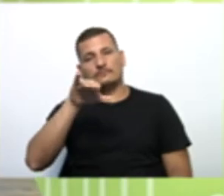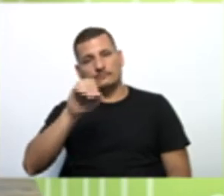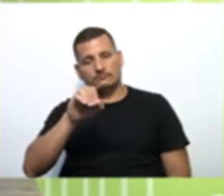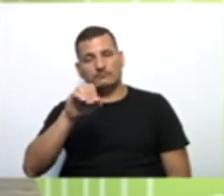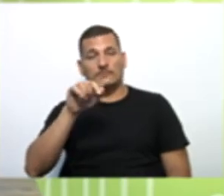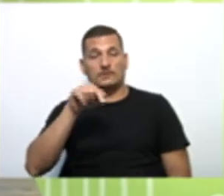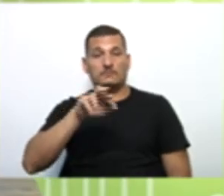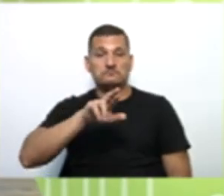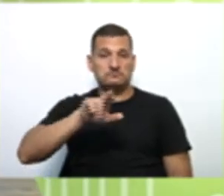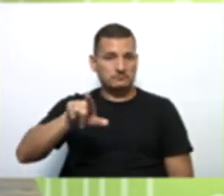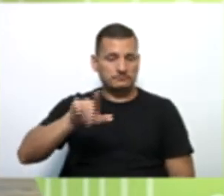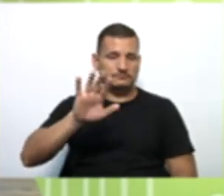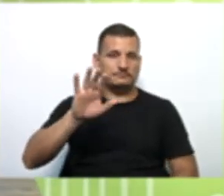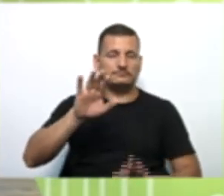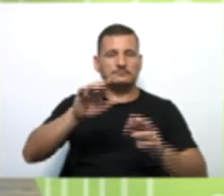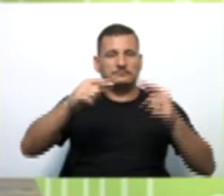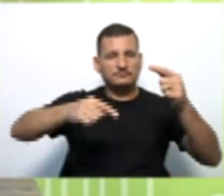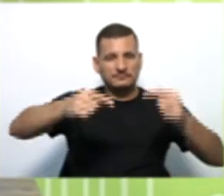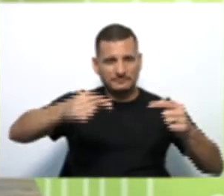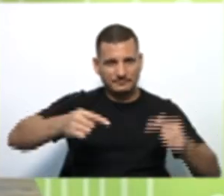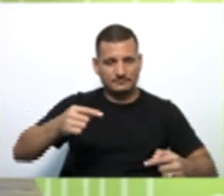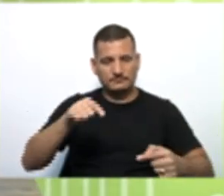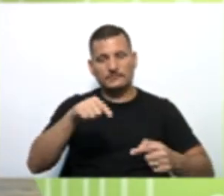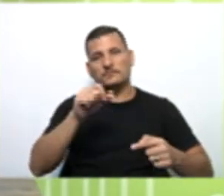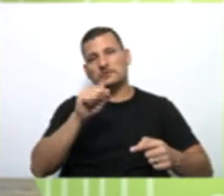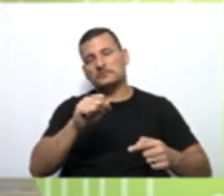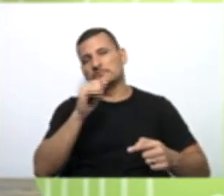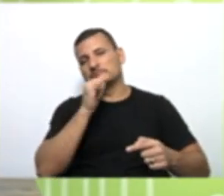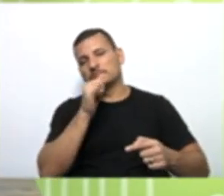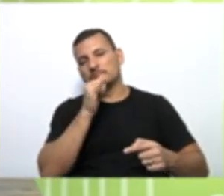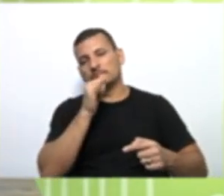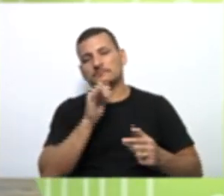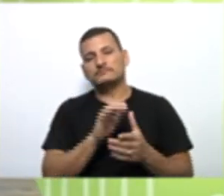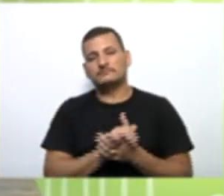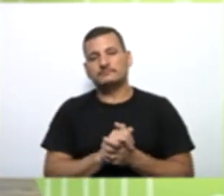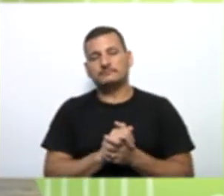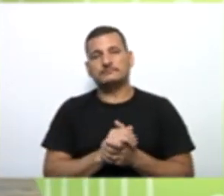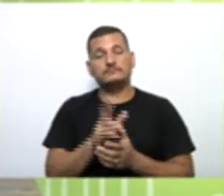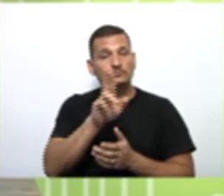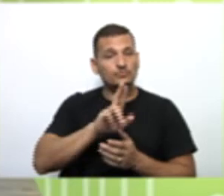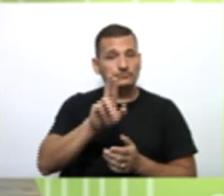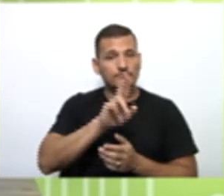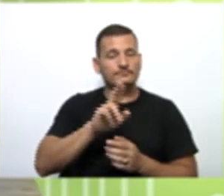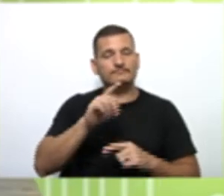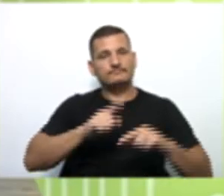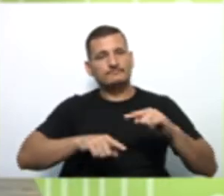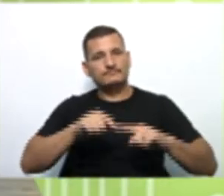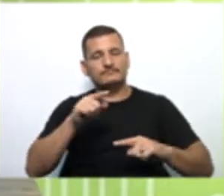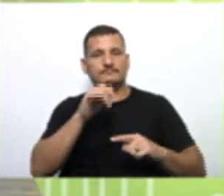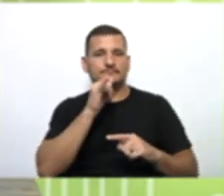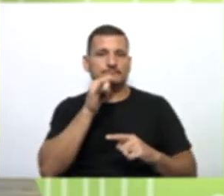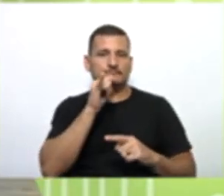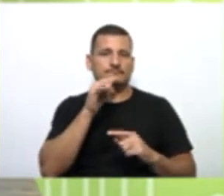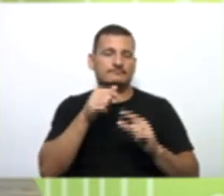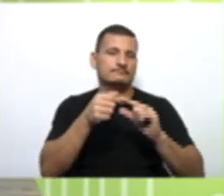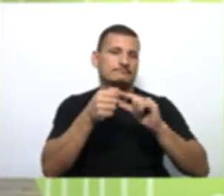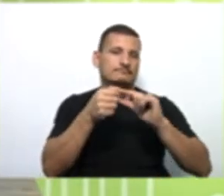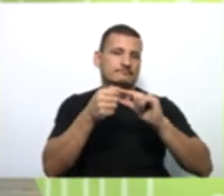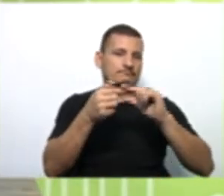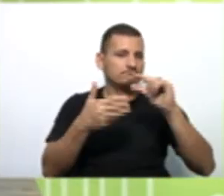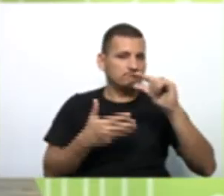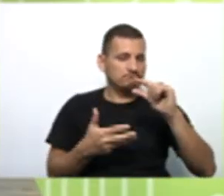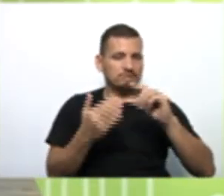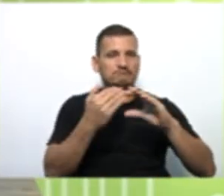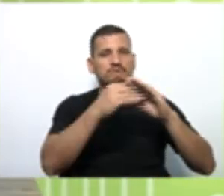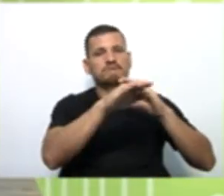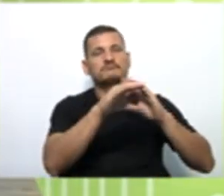Geralmente, o questionário, você pode enviar por e-mail, por exemplo. Você pode usar uma ferramenta como o Google Docs para enviar o